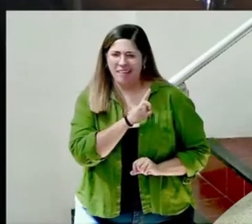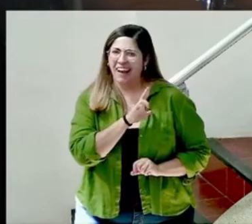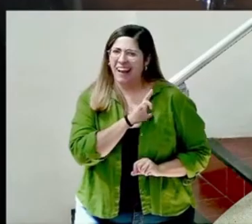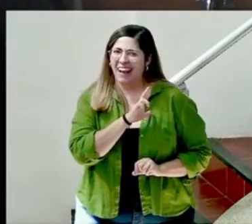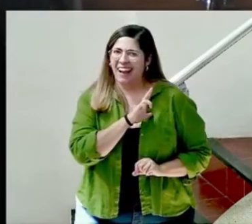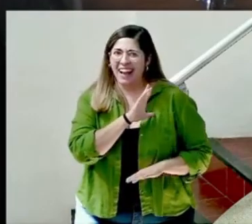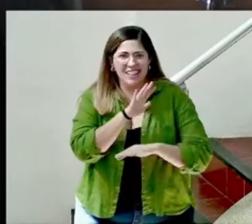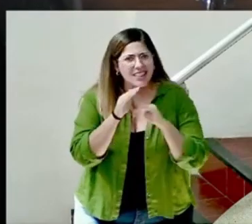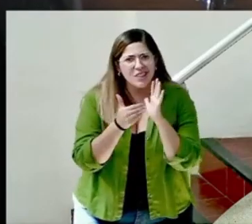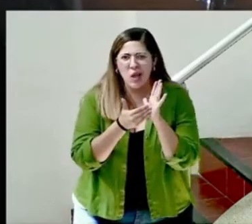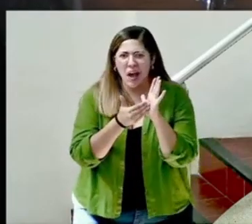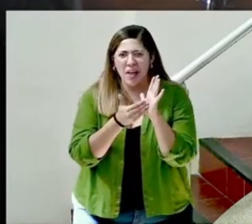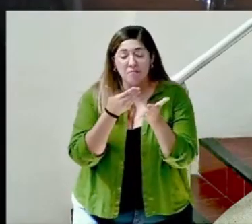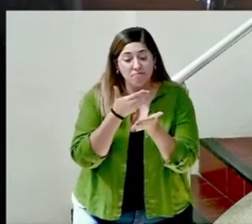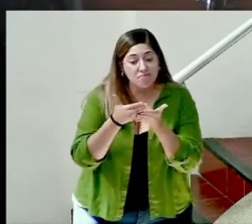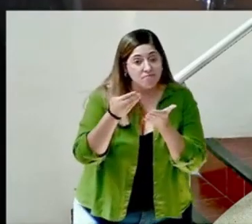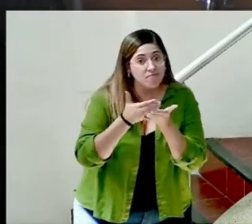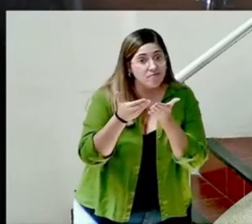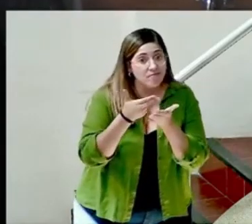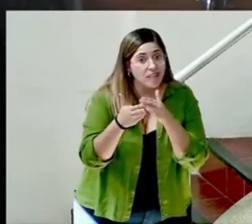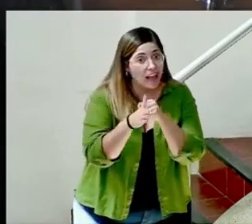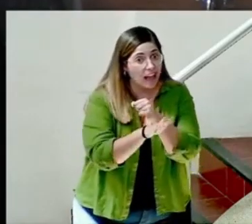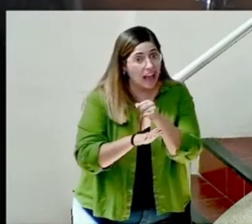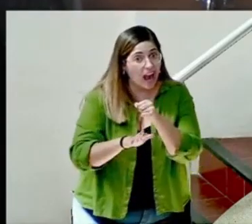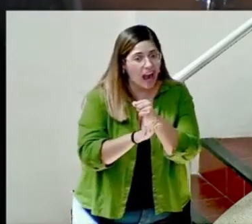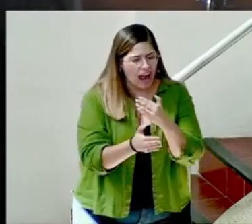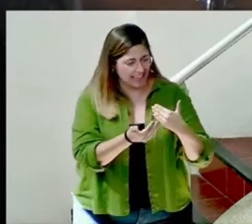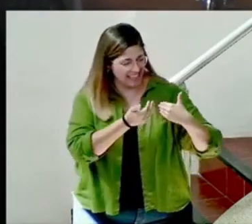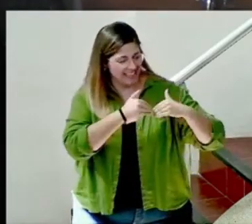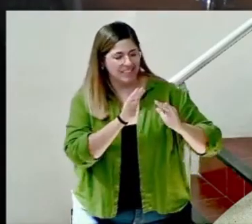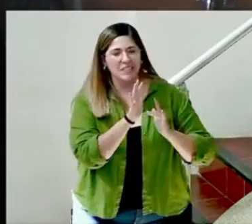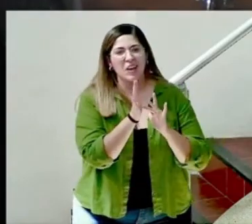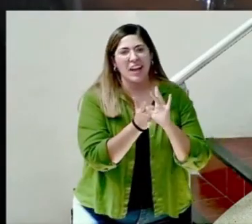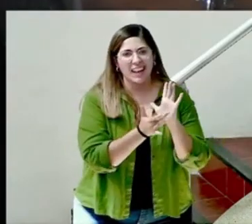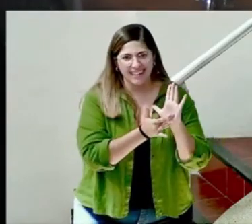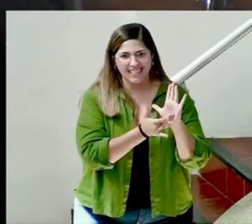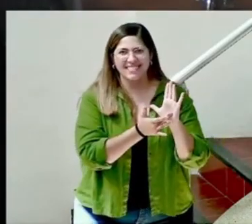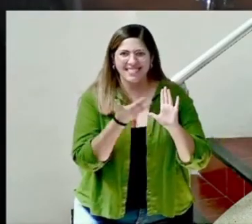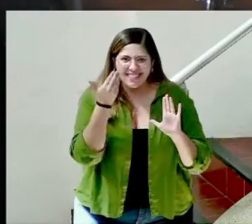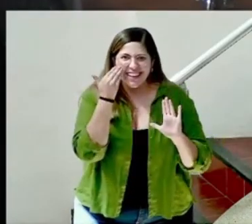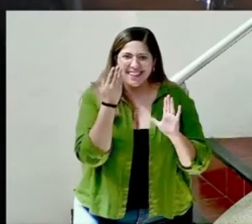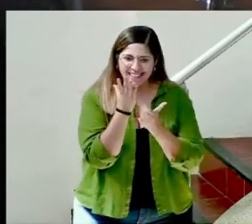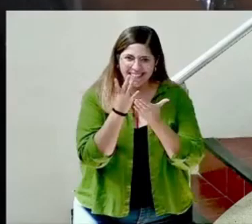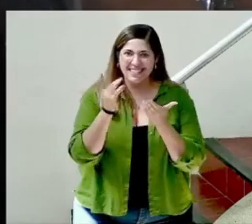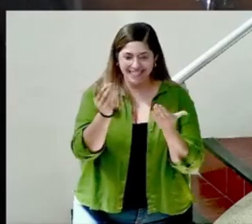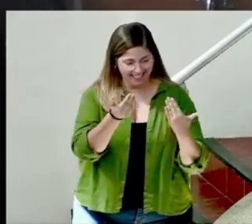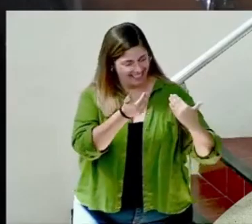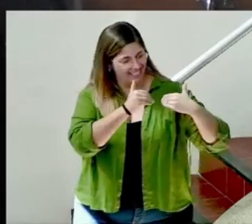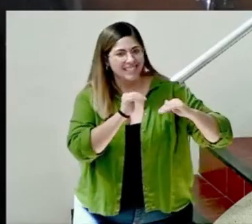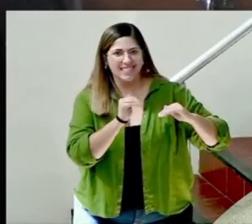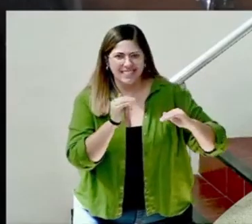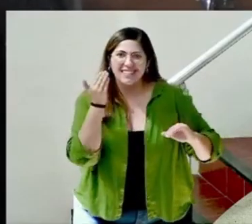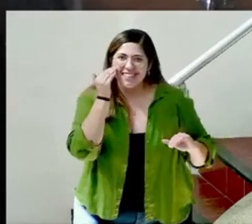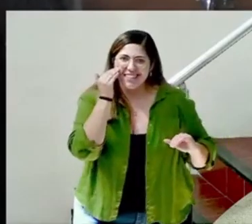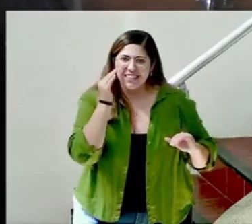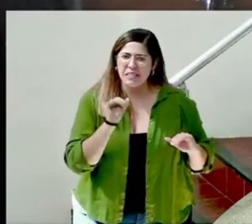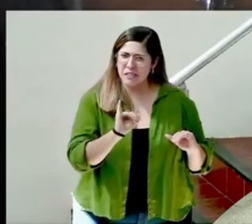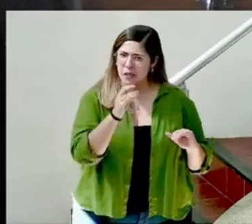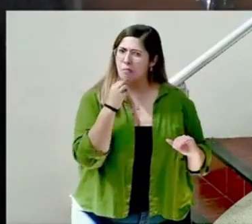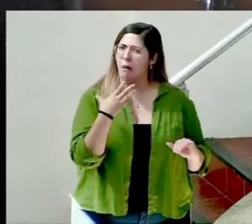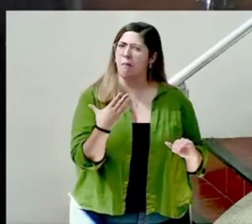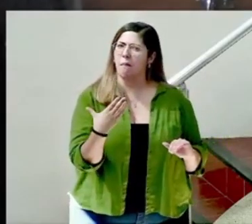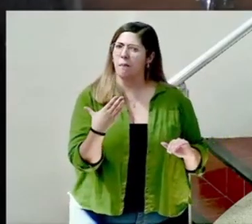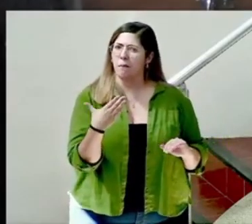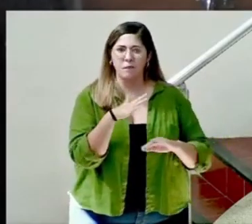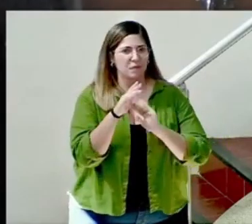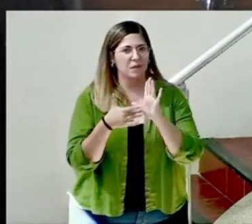a partir daquilo que cremos na Escritura Sagrada. Se os teus olhos forem bons, como diz o